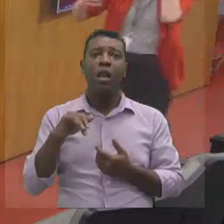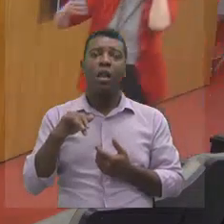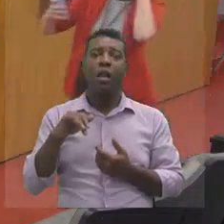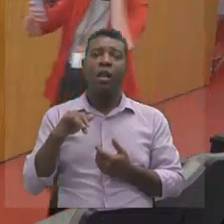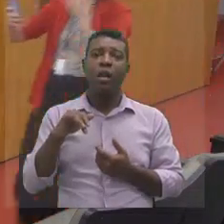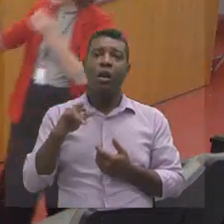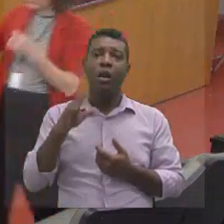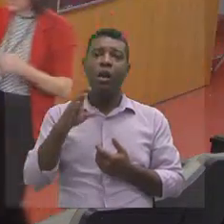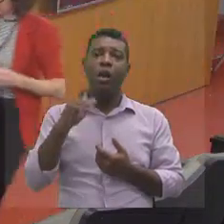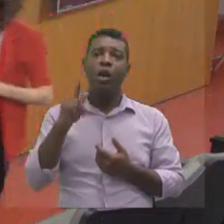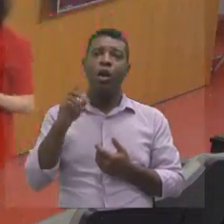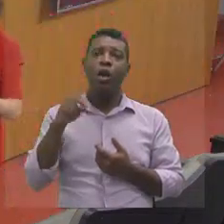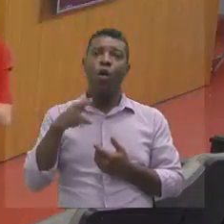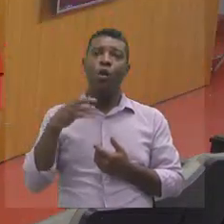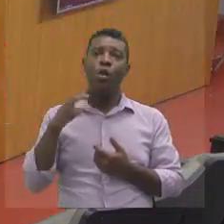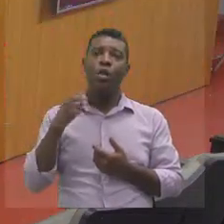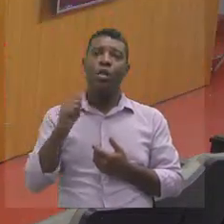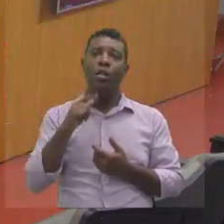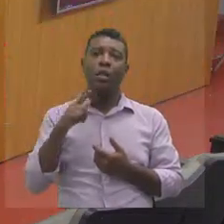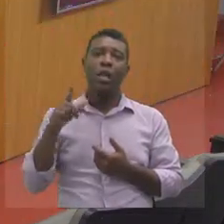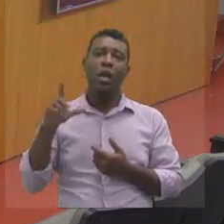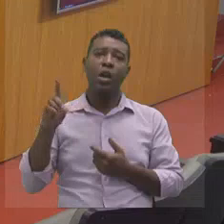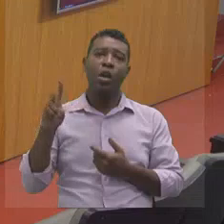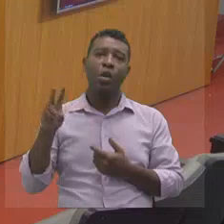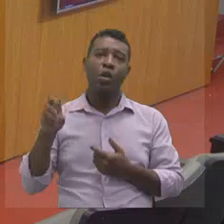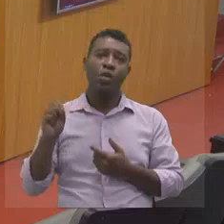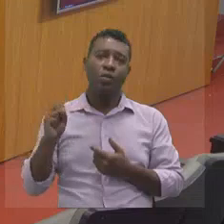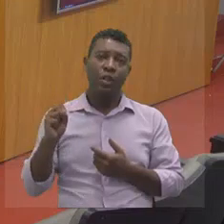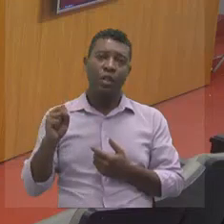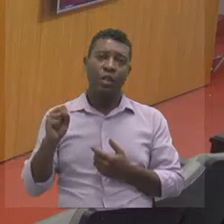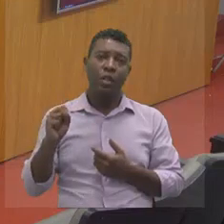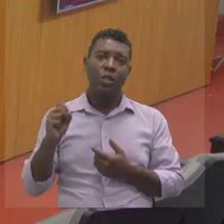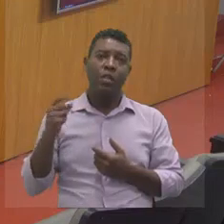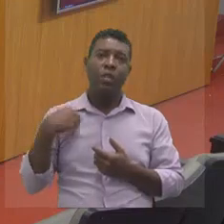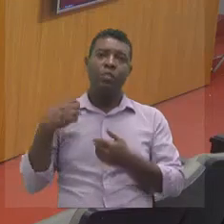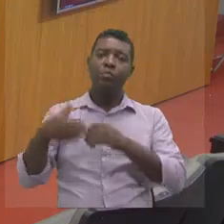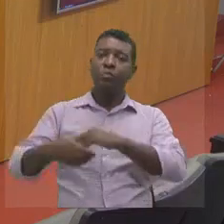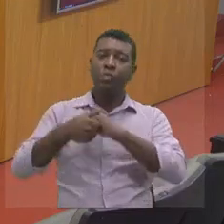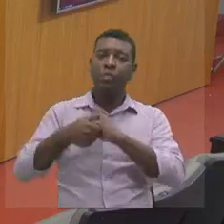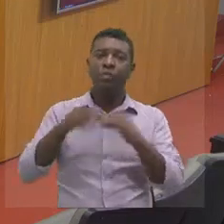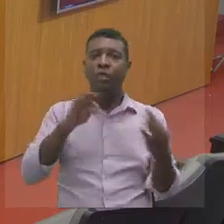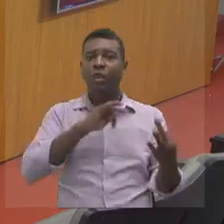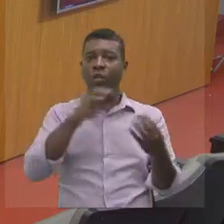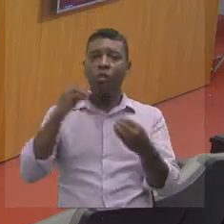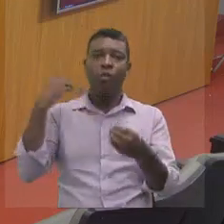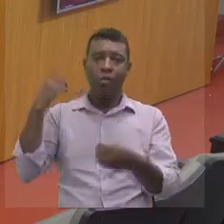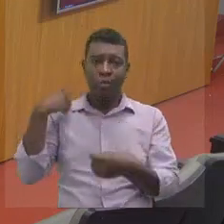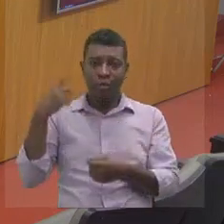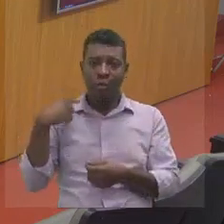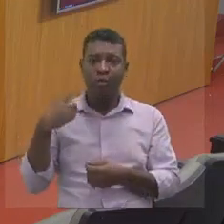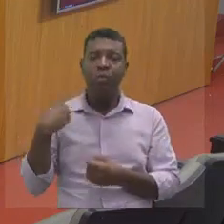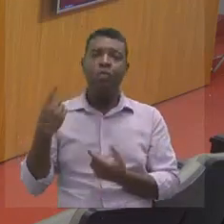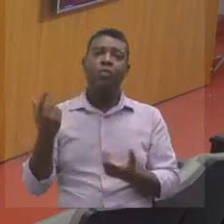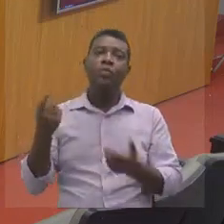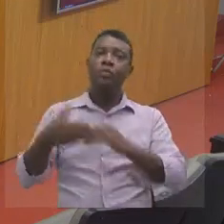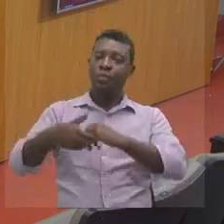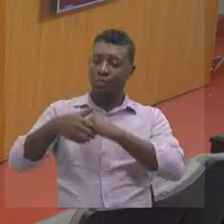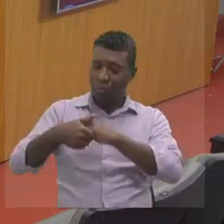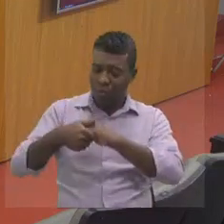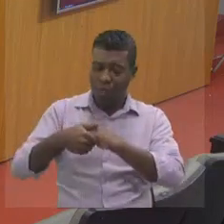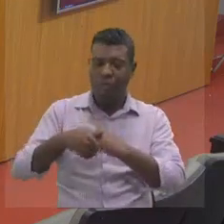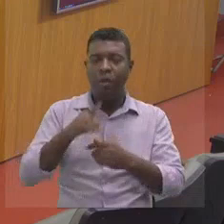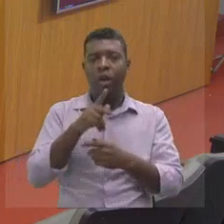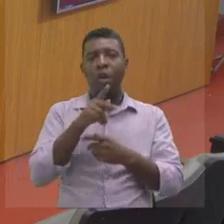Presidente Cristiano cumprimento aí todos os deputados também o secretário Pedro Bueno